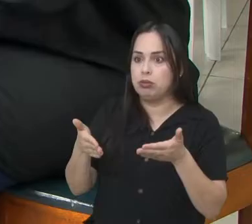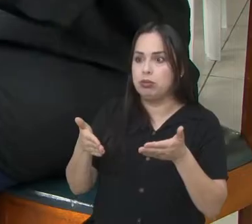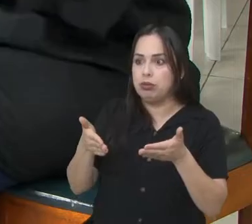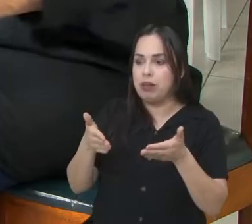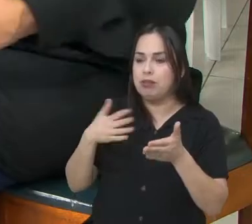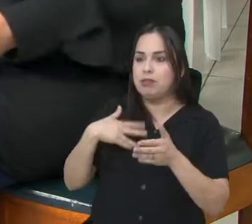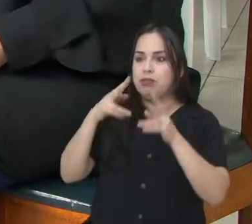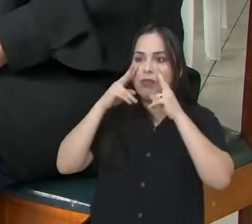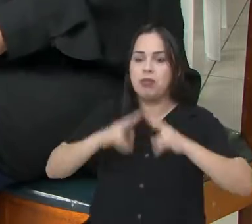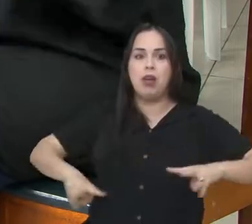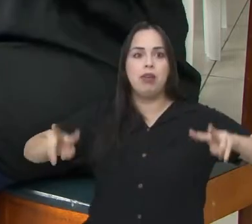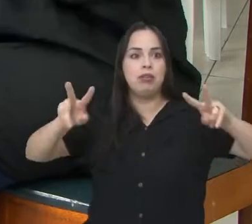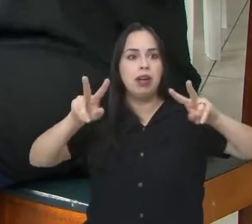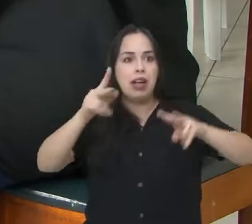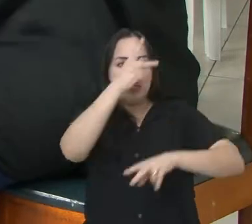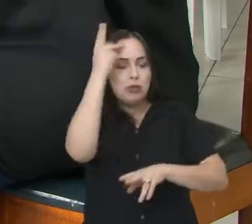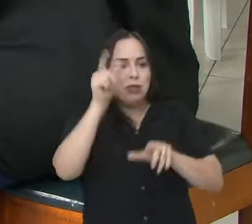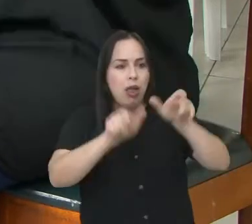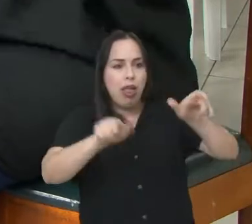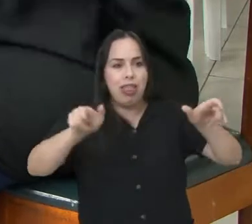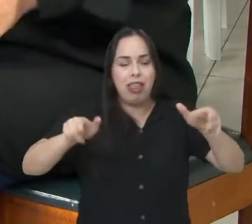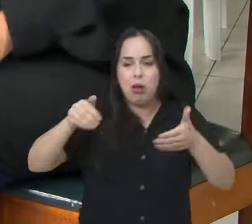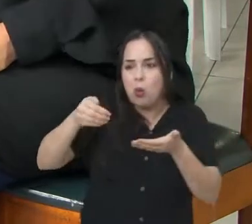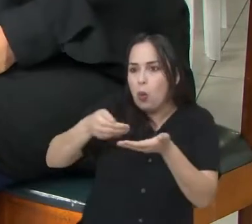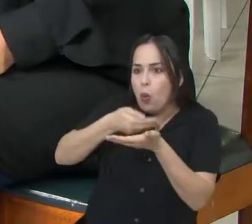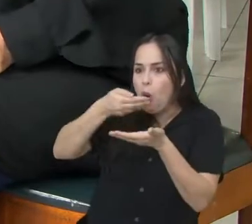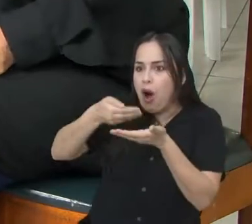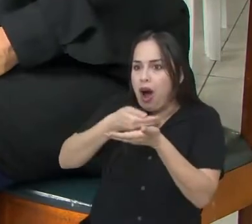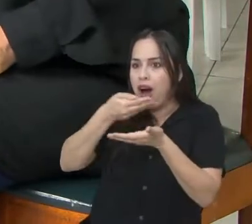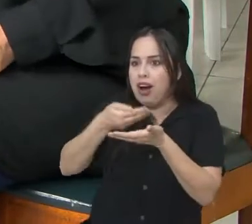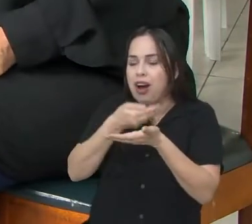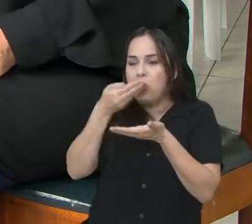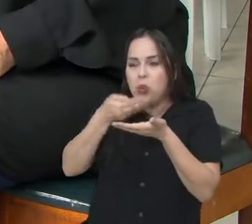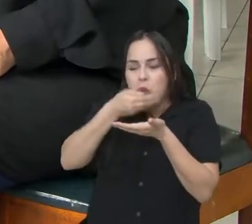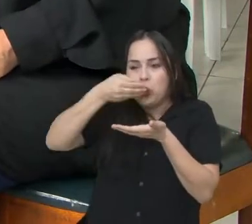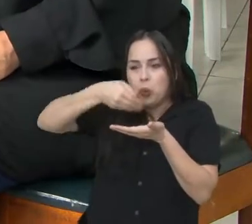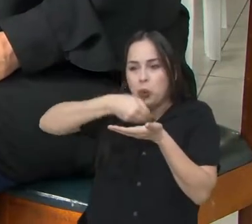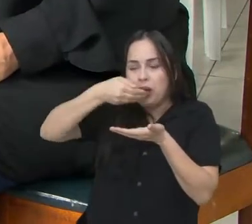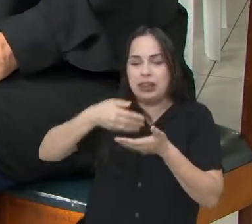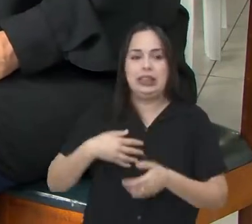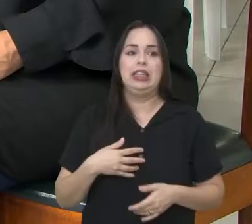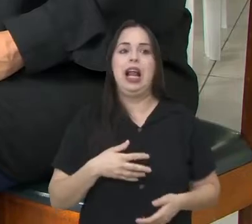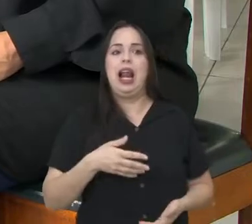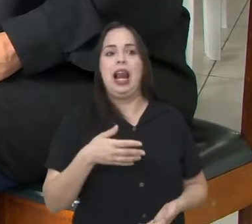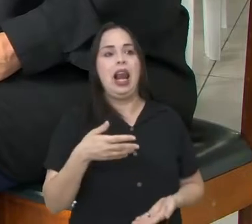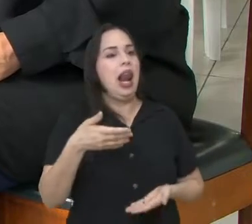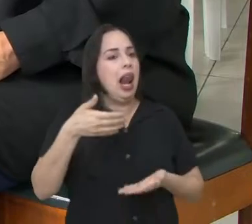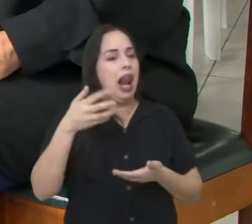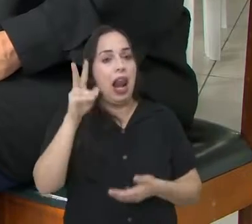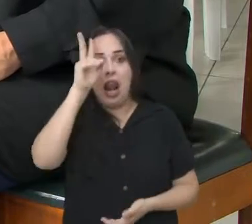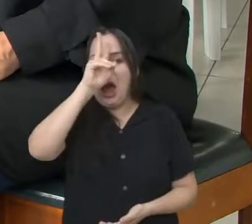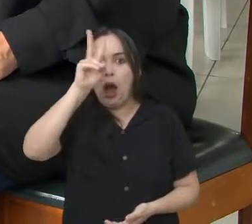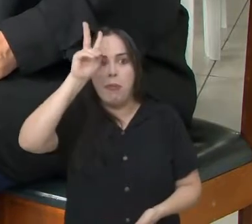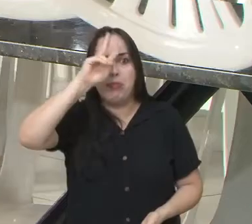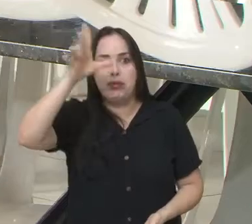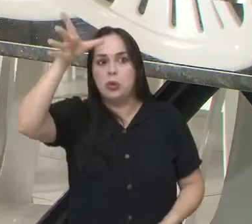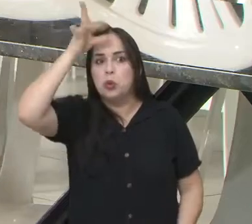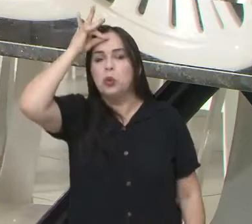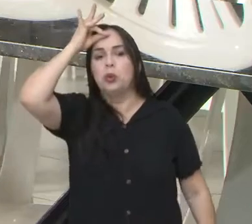aí você viu aquele monte de gente, todo mundo tomando caldinho? Lembro dele como se fosse hoje, todos os